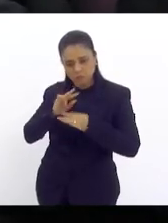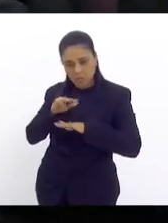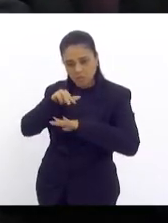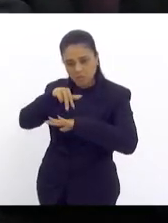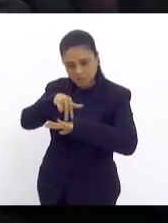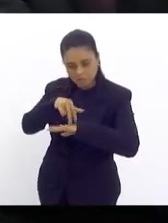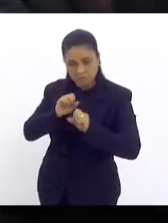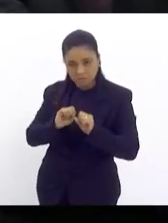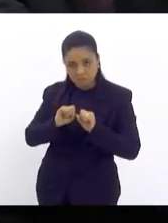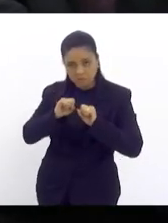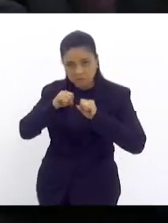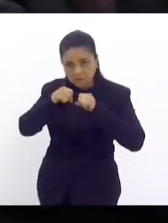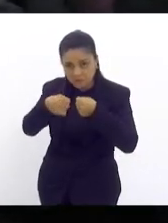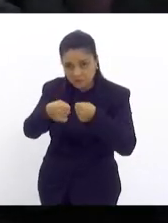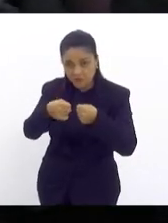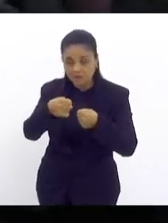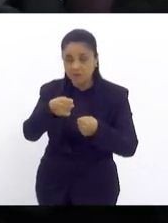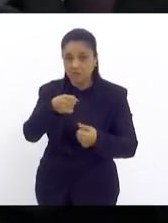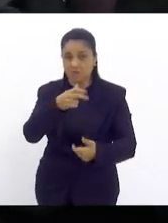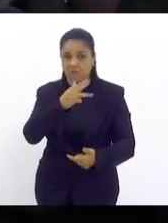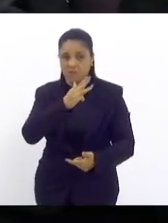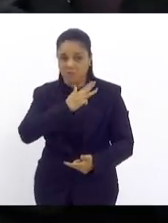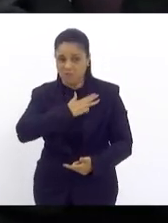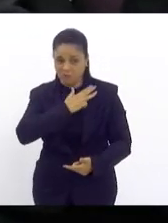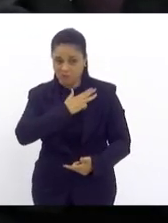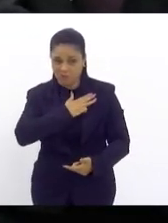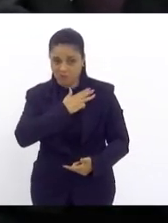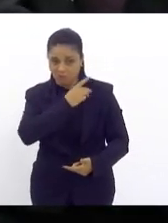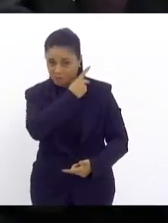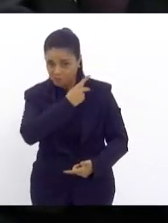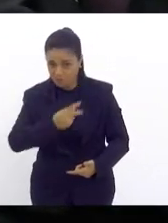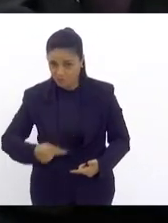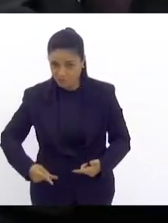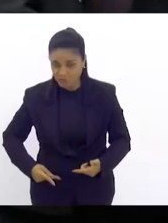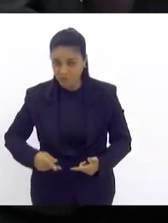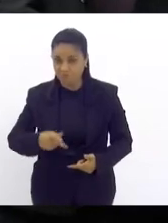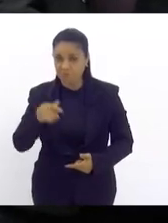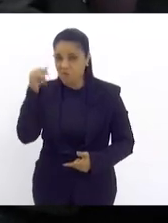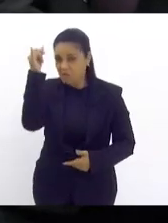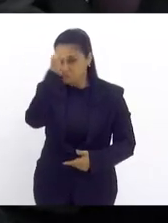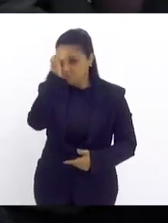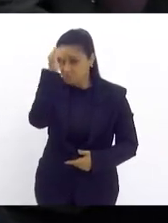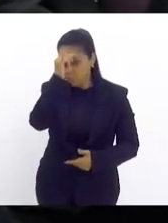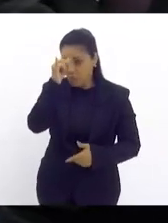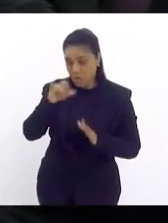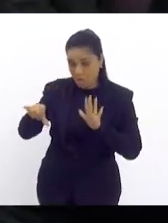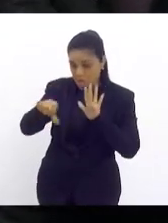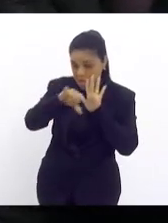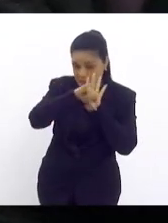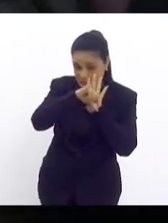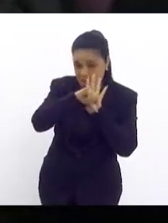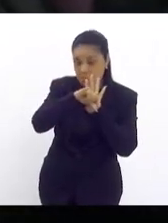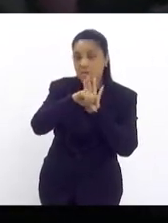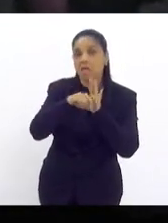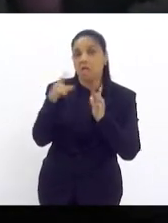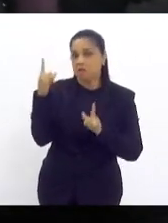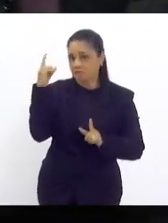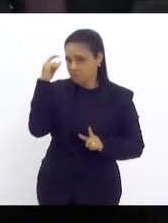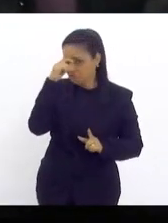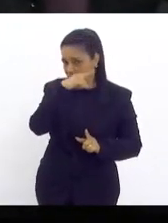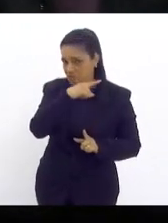Luiz Inácio Lula da Silva dos duas bobagens dos seus crimes deve ser uma tarefa para Leão Agora